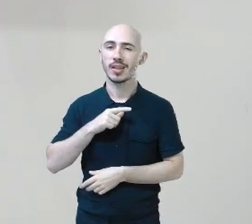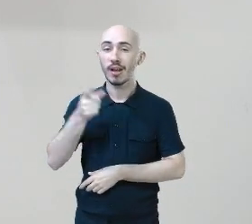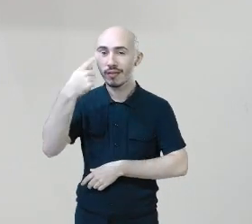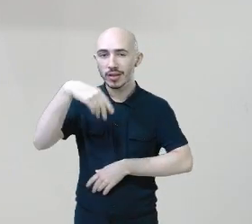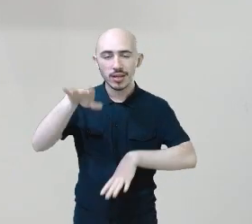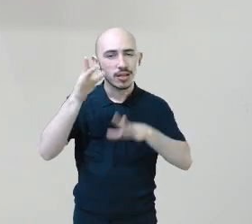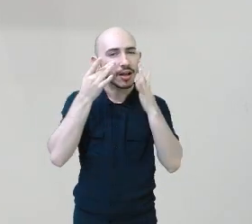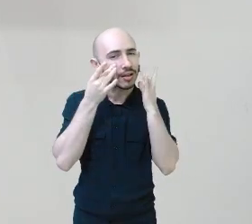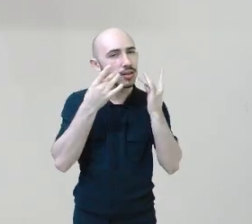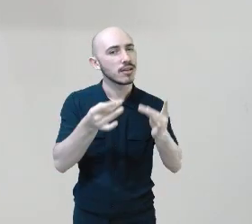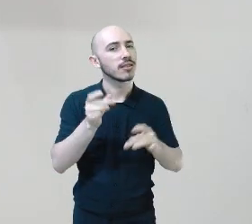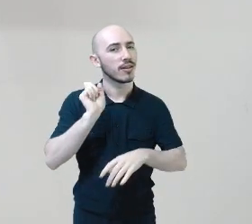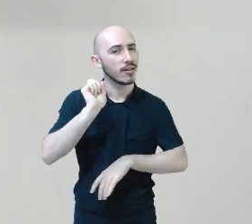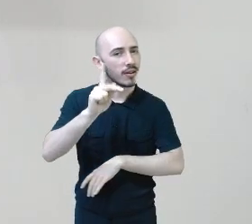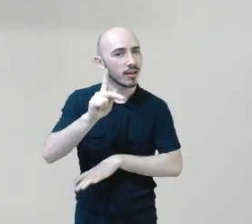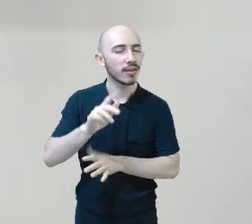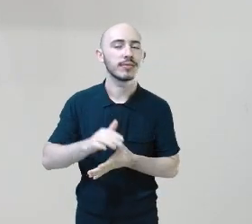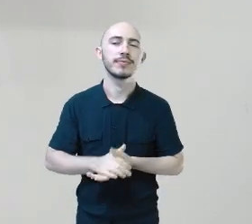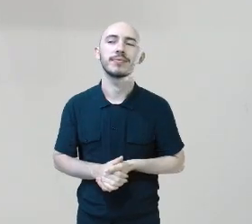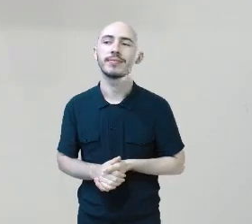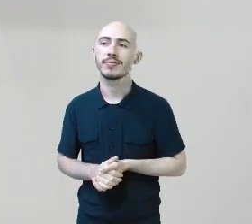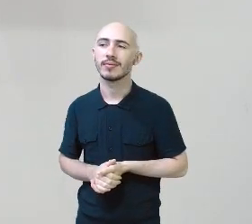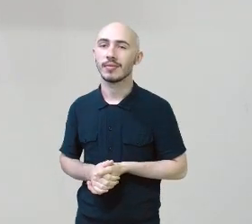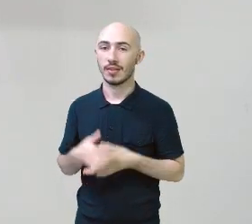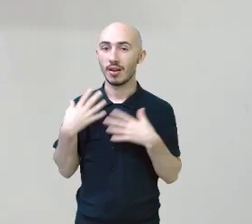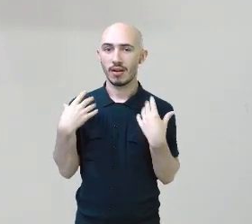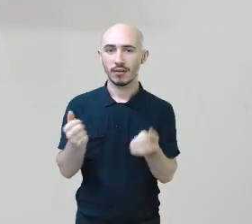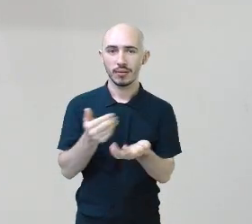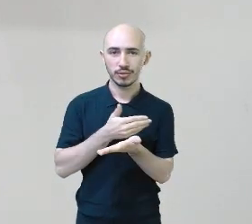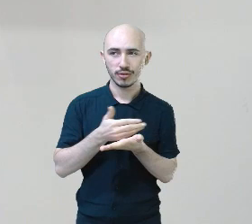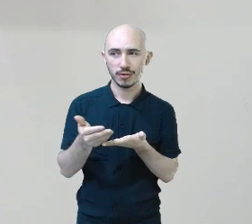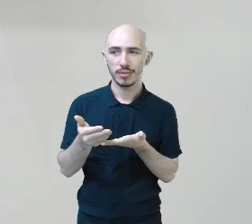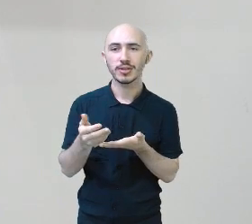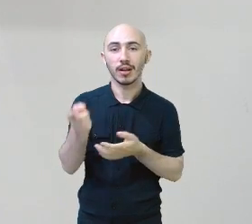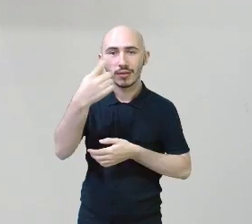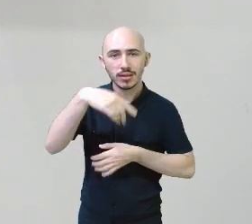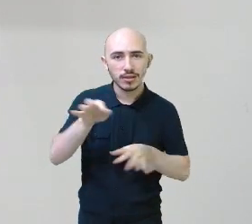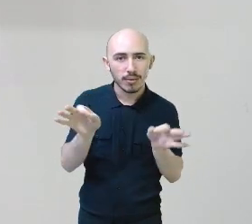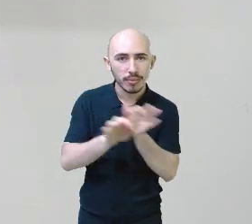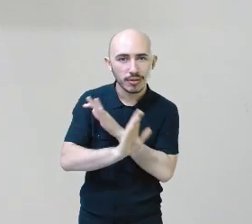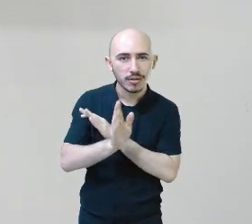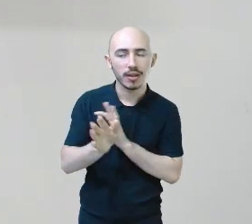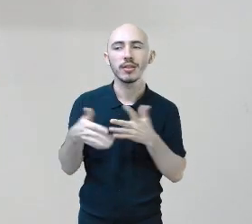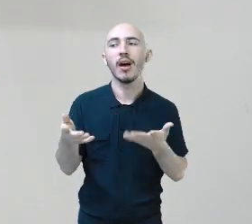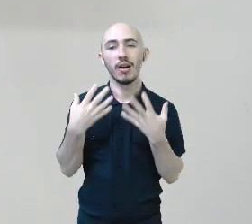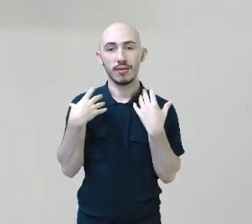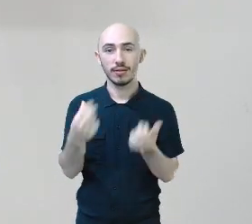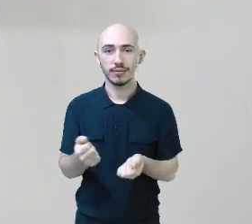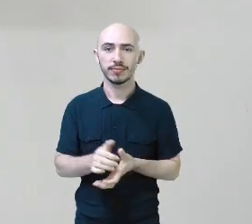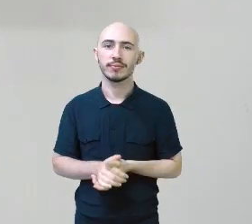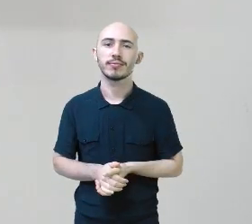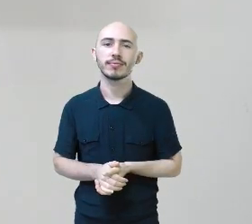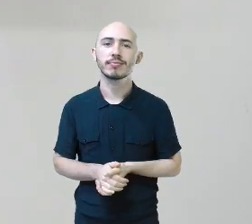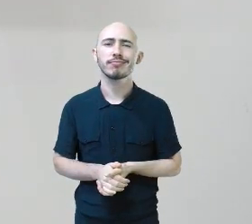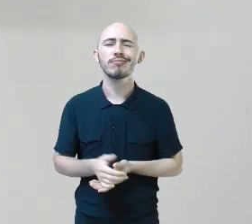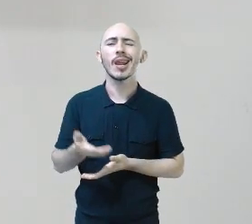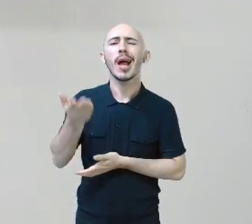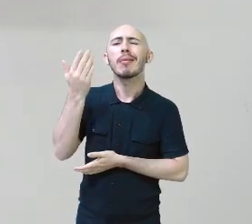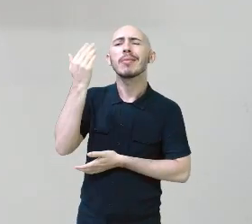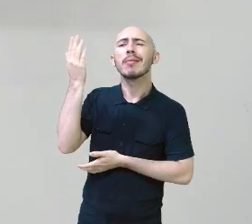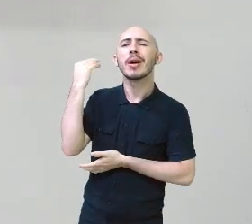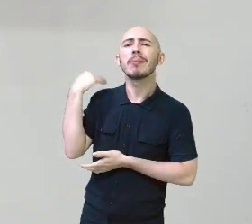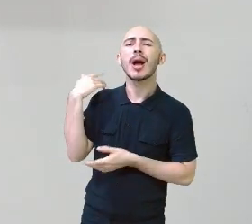prestando bastante atenção. Vamos começar? Você está pronto? Vamos. Em uma